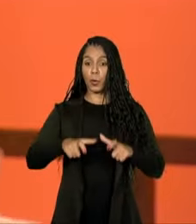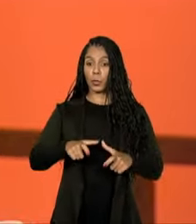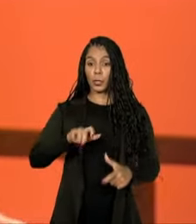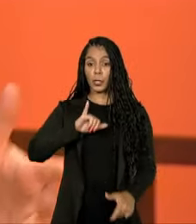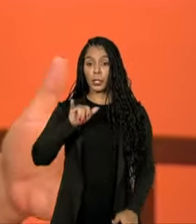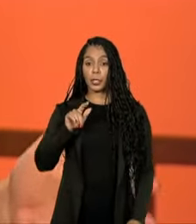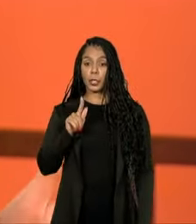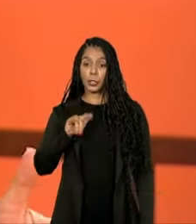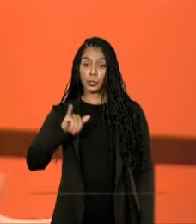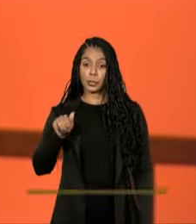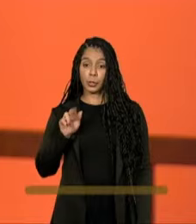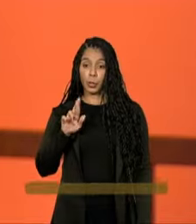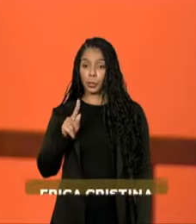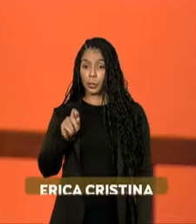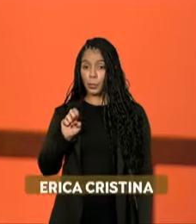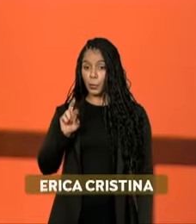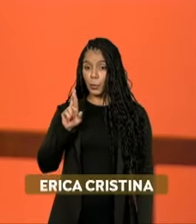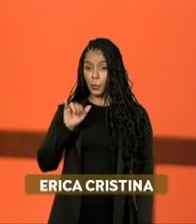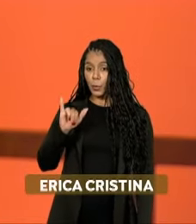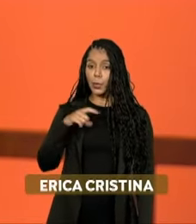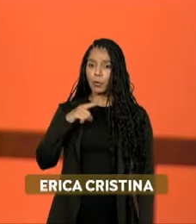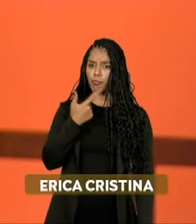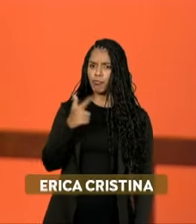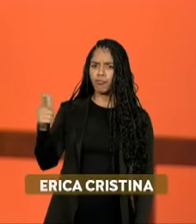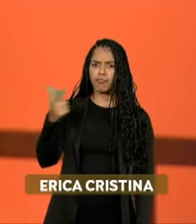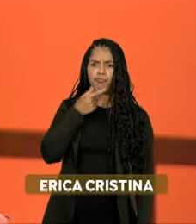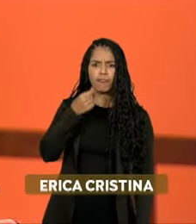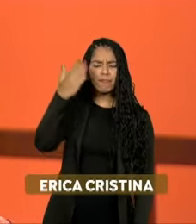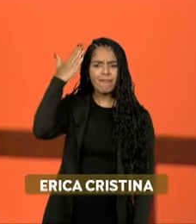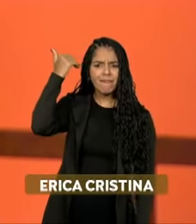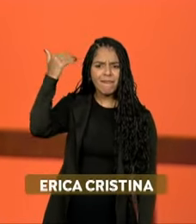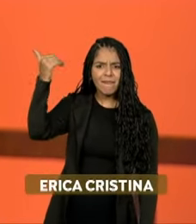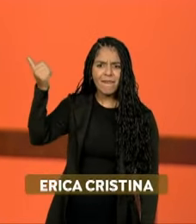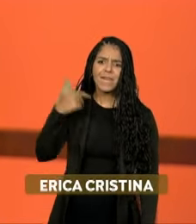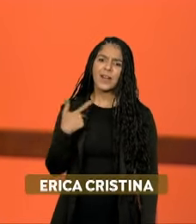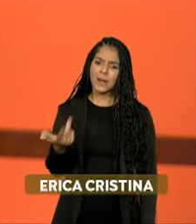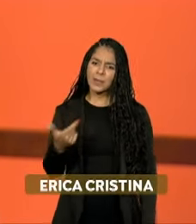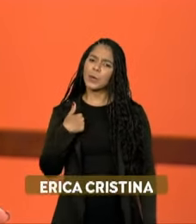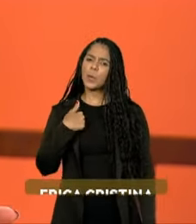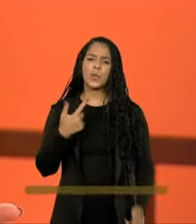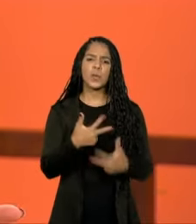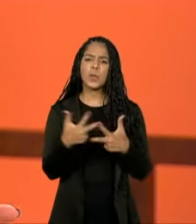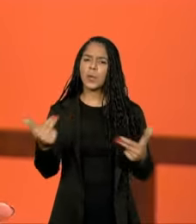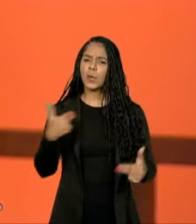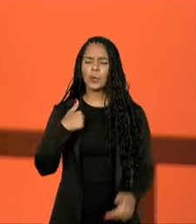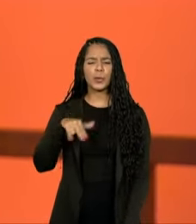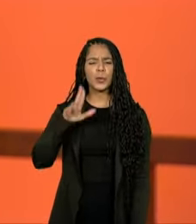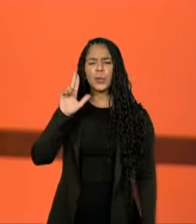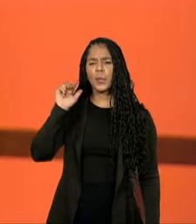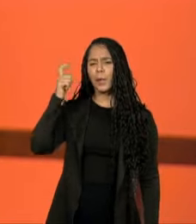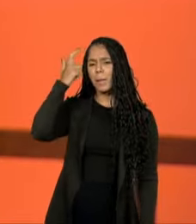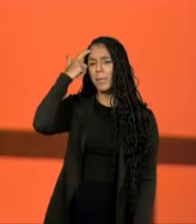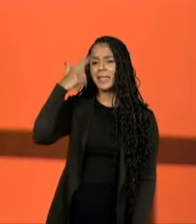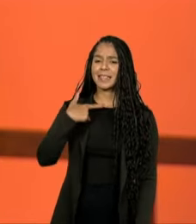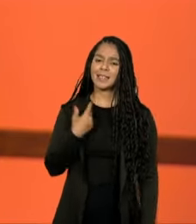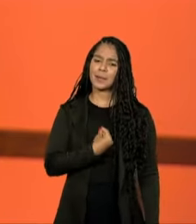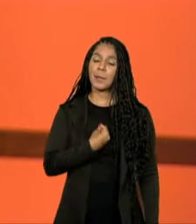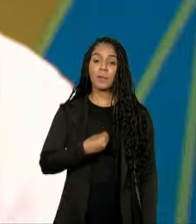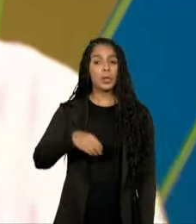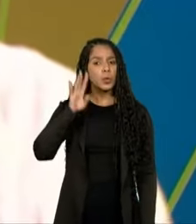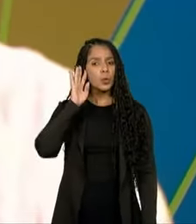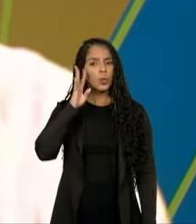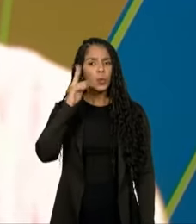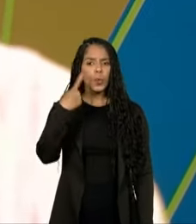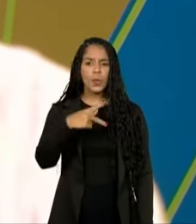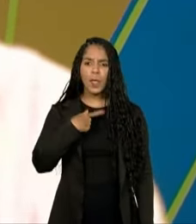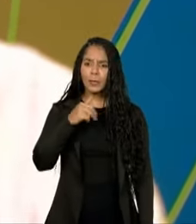Jorge Cury, que Valdir Amaral, que José Carlos Araújo. Então, assim, é uma coisa assim que eu nunca pensei na minha vida. Né? Mas era um sonho seu,